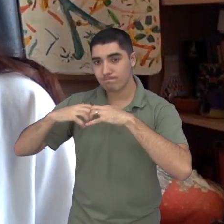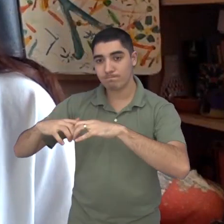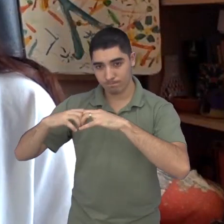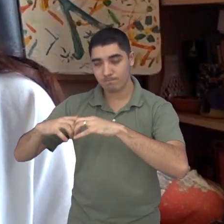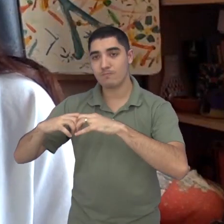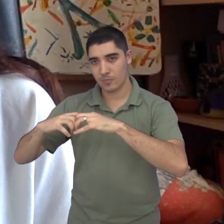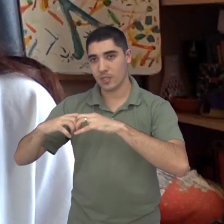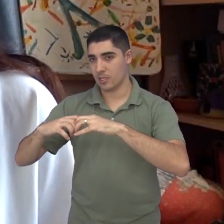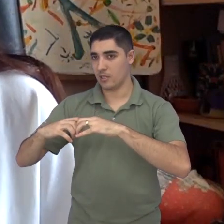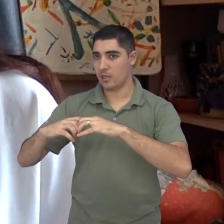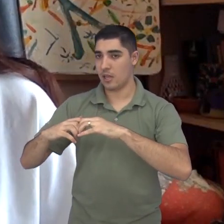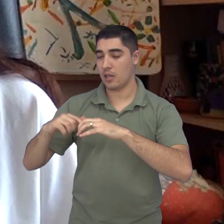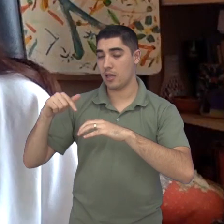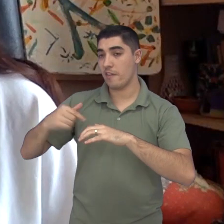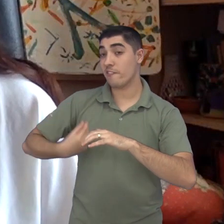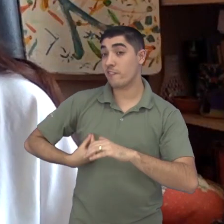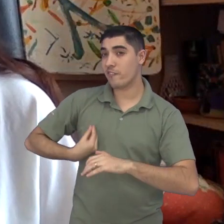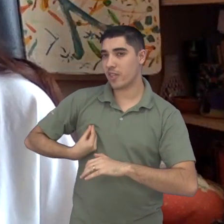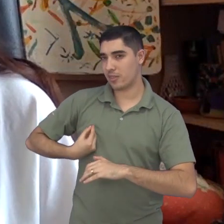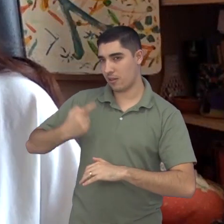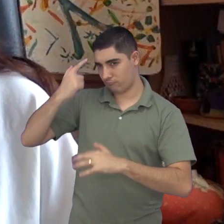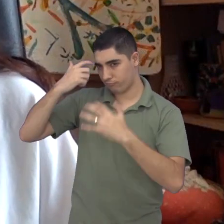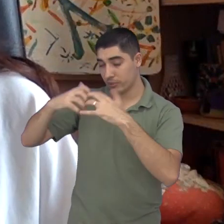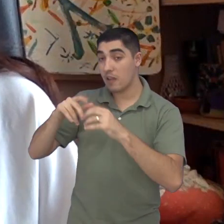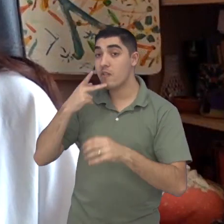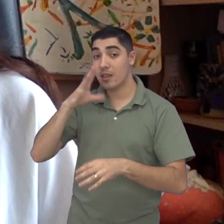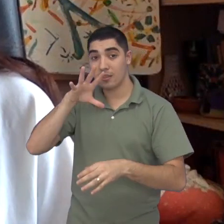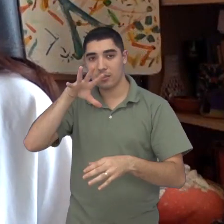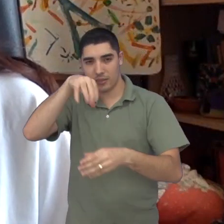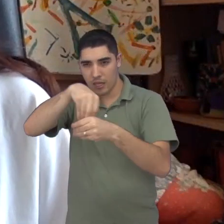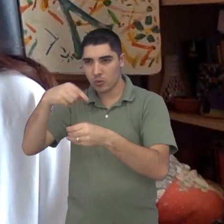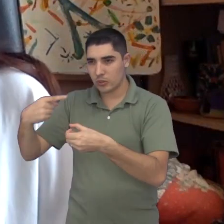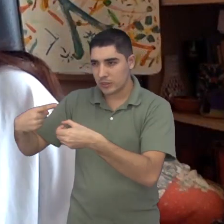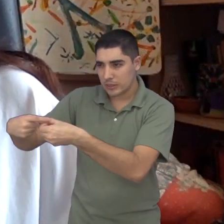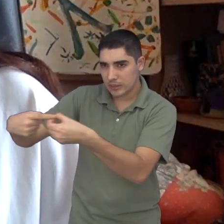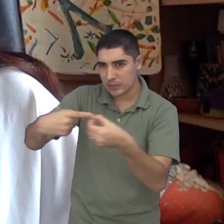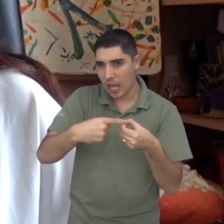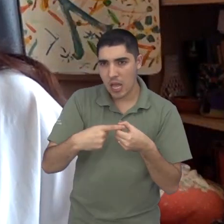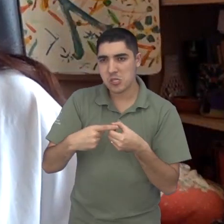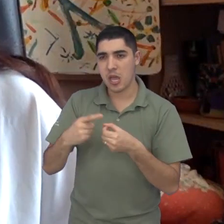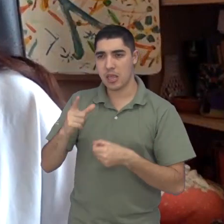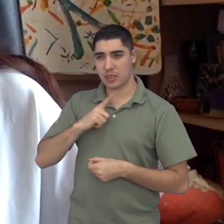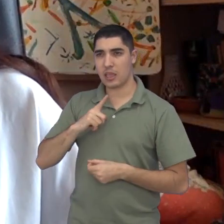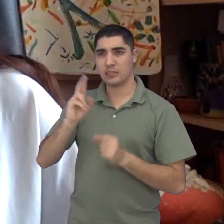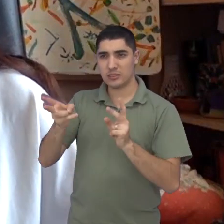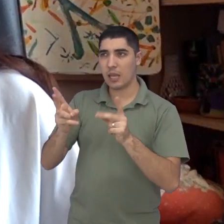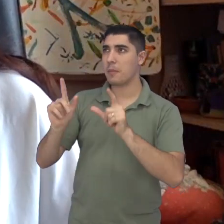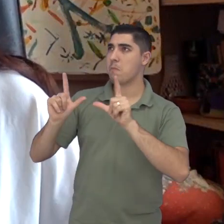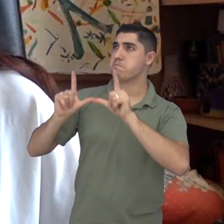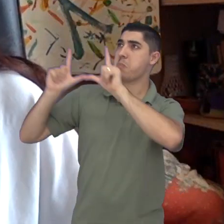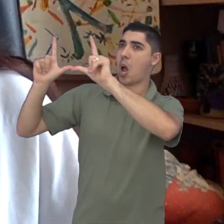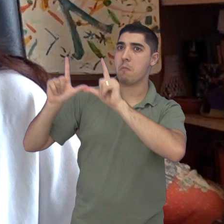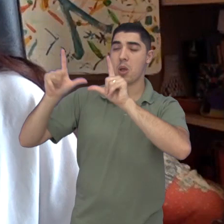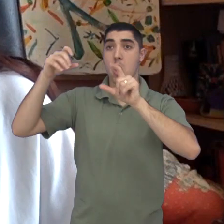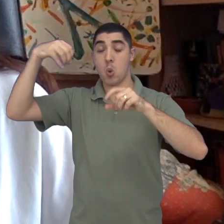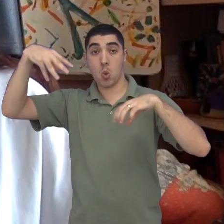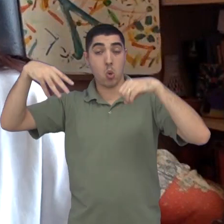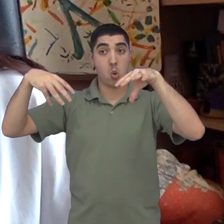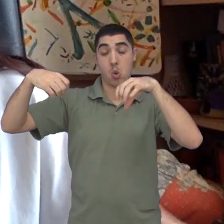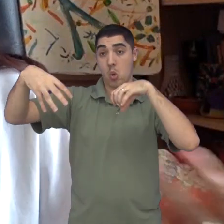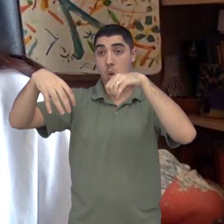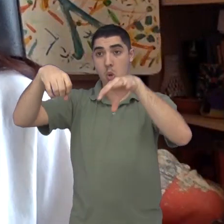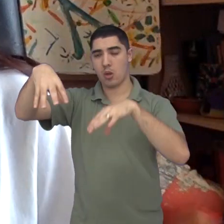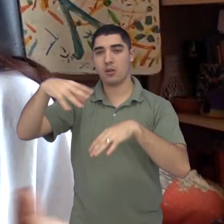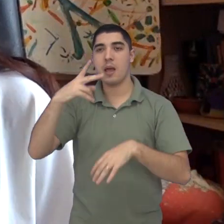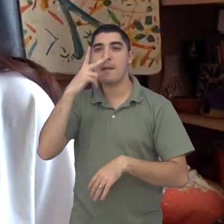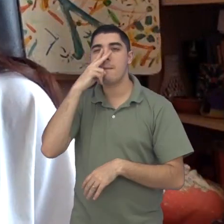as metrópoles e a vida mental. E ele dizia que nas cidades o excesso de estímulo, de outdoor, de cartazes, de luz,